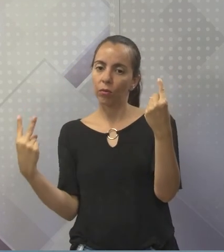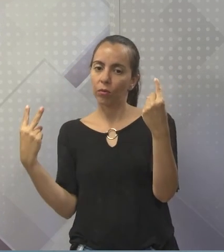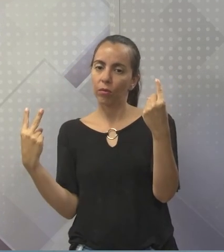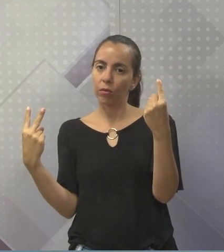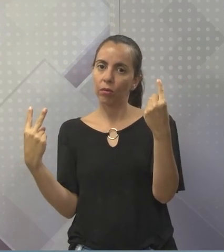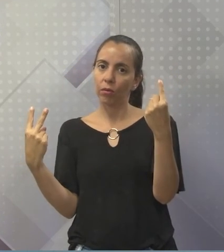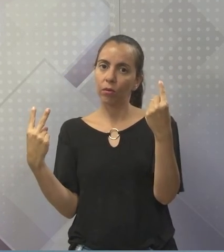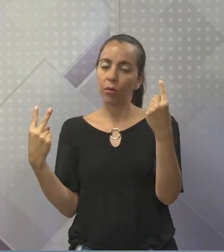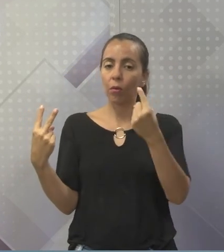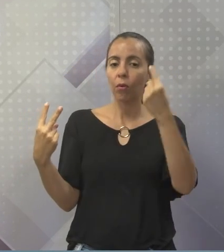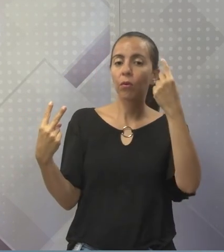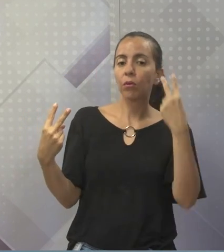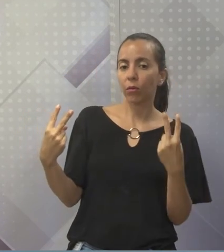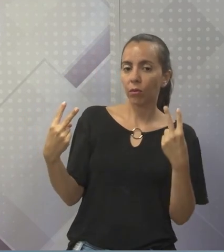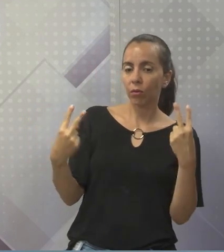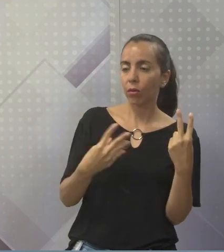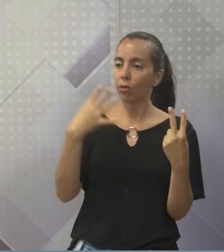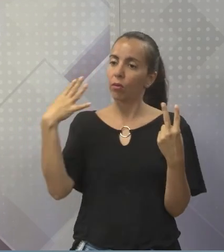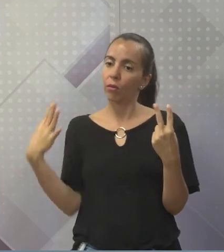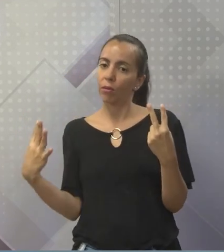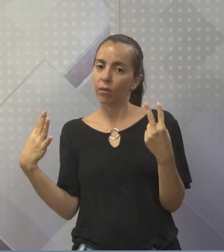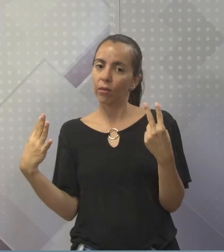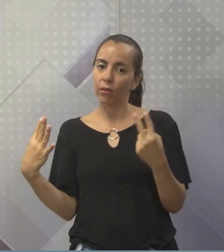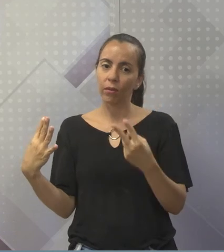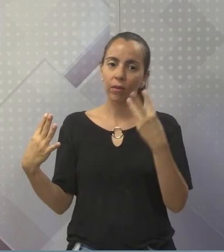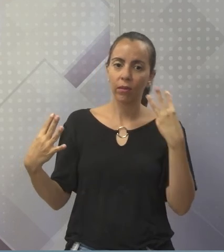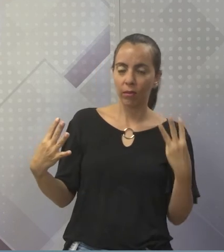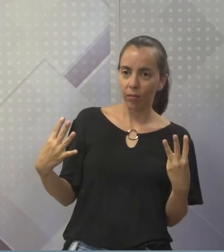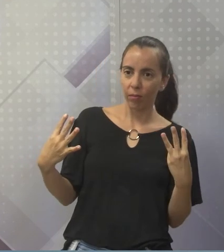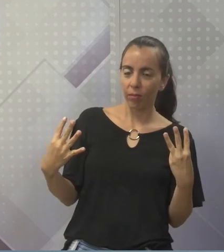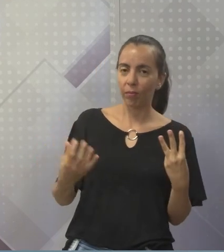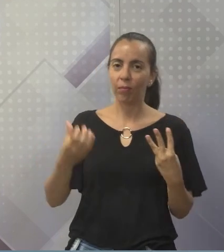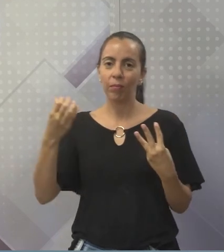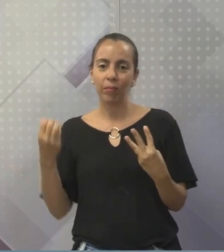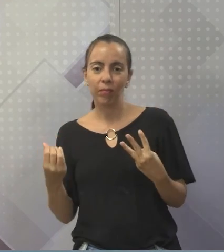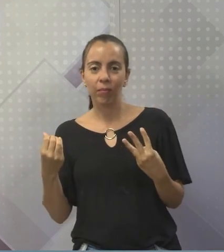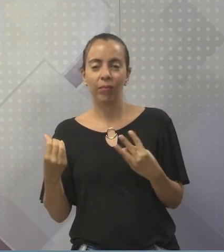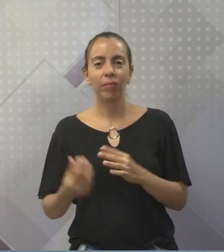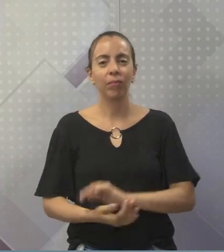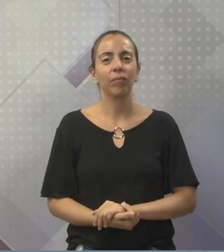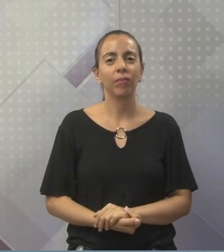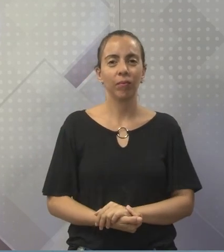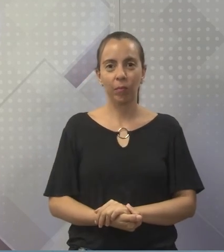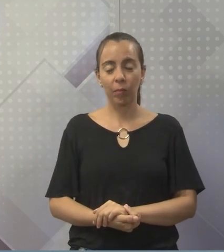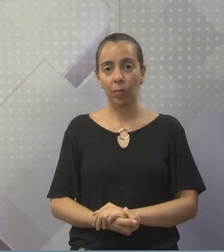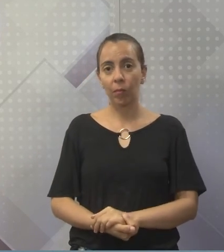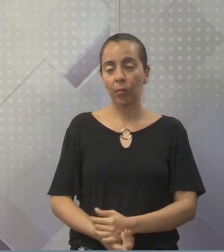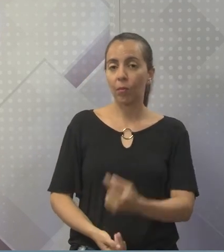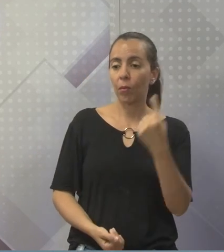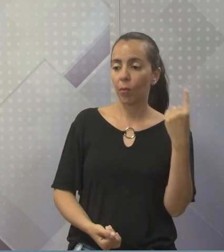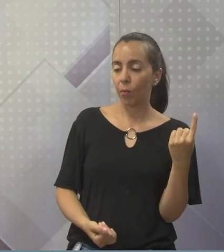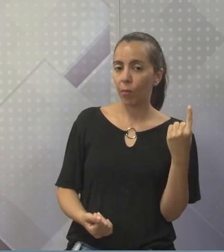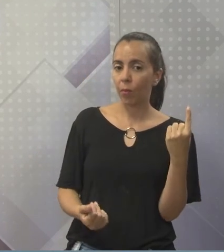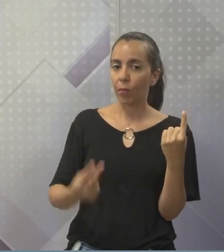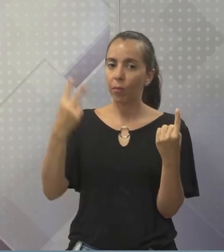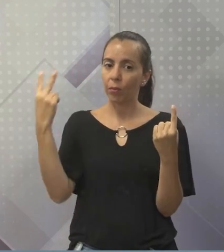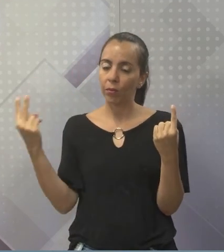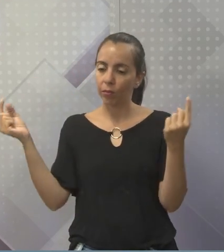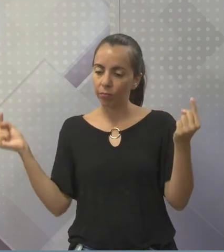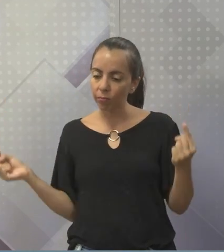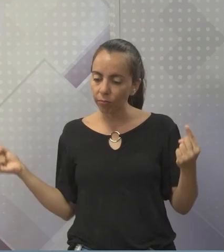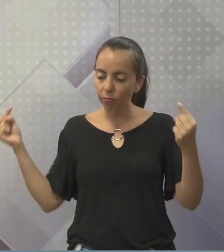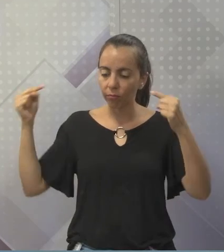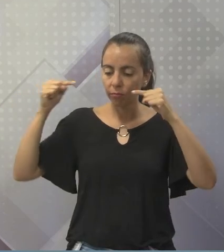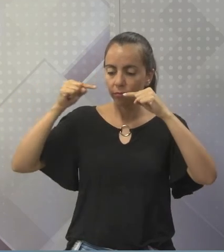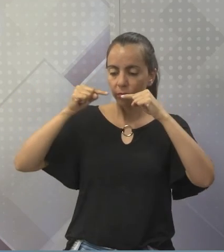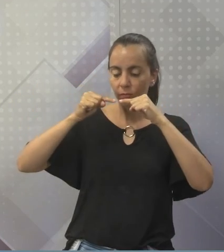é 4, 3 é 6. Se eu colocasse o 1 ligado ao 2 e o 1